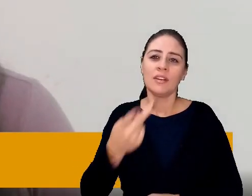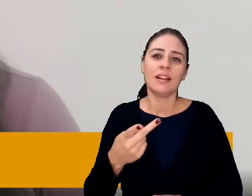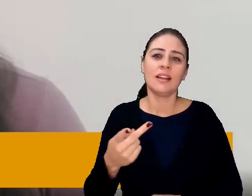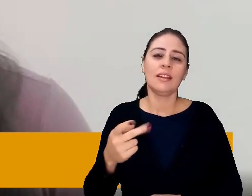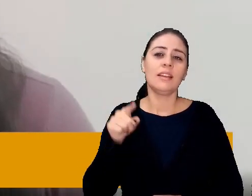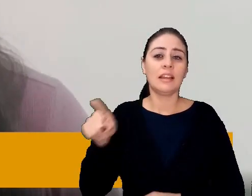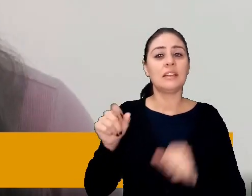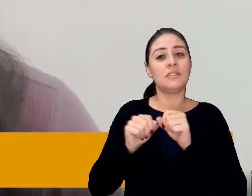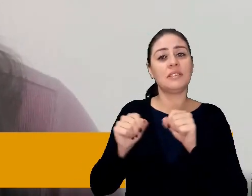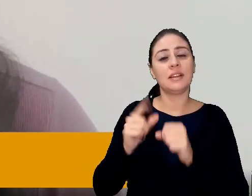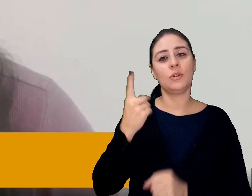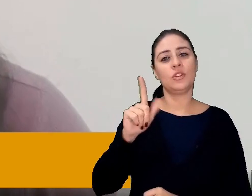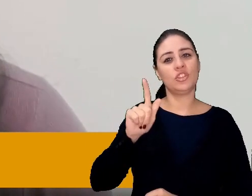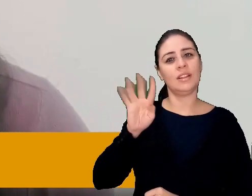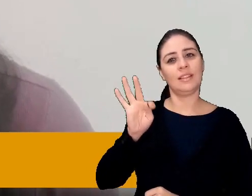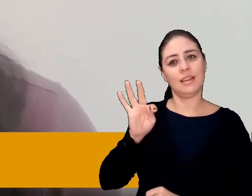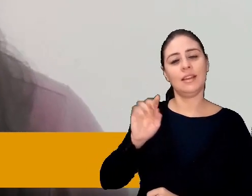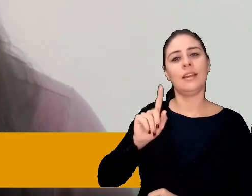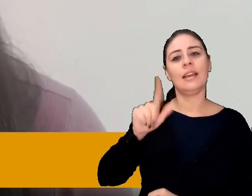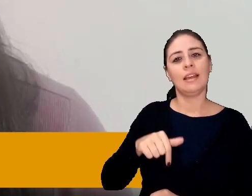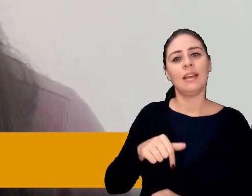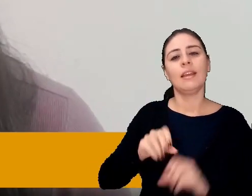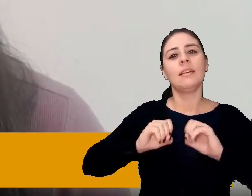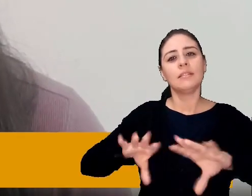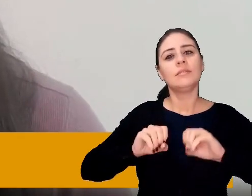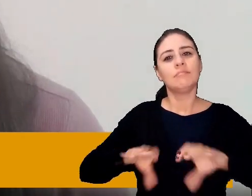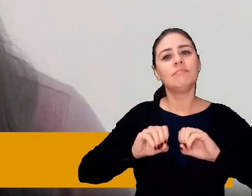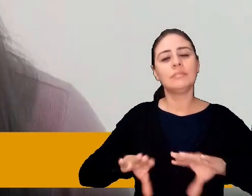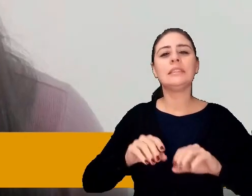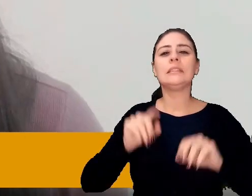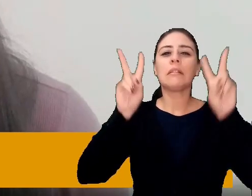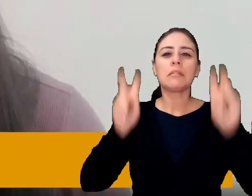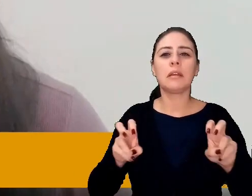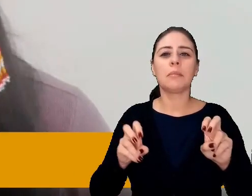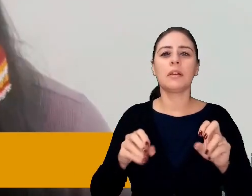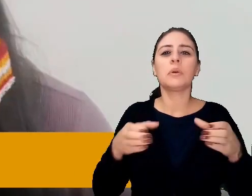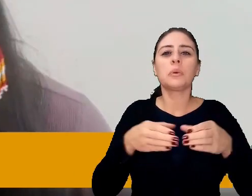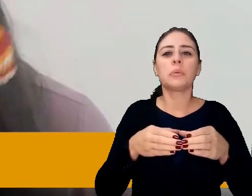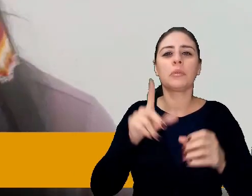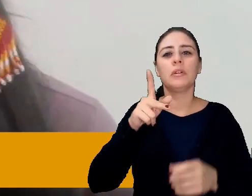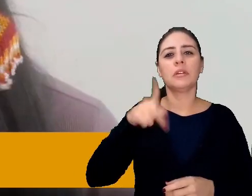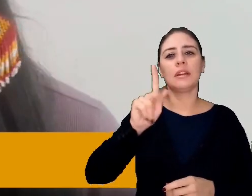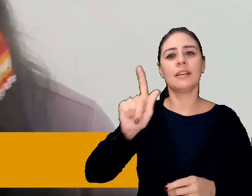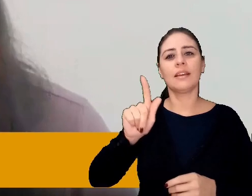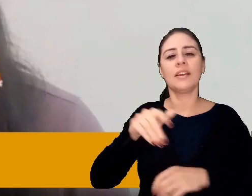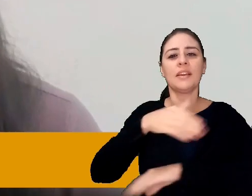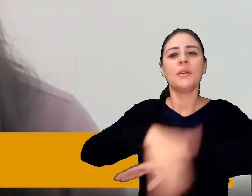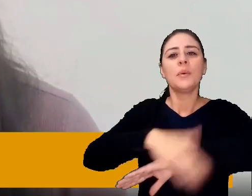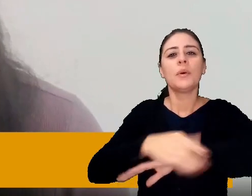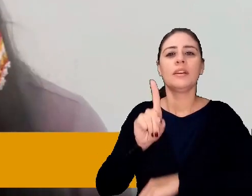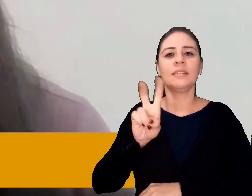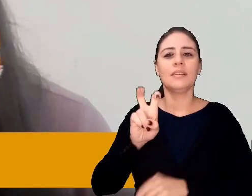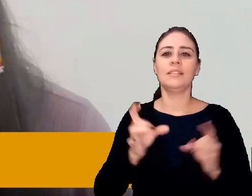GT sobre os caingangues que vendiam artesanato na 15, né? Então, para eles é mais fácil e mais bonito e mais